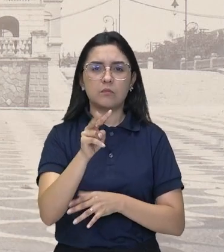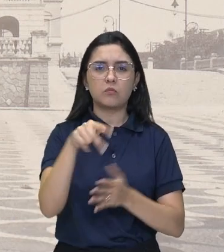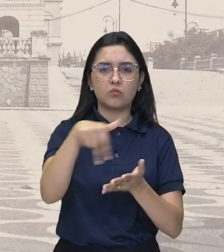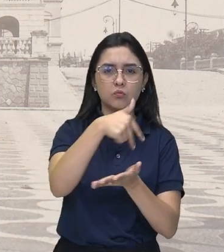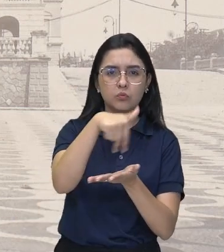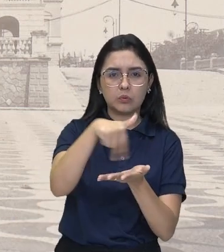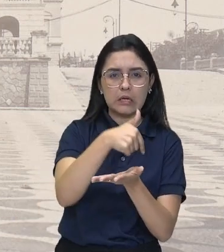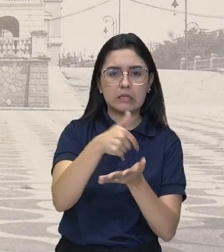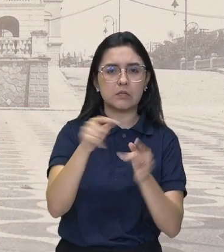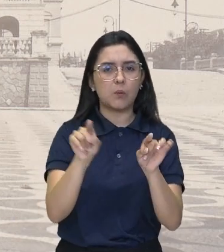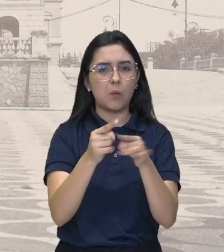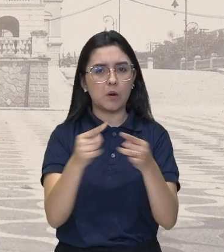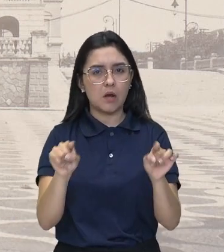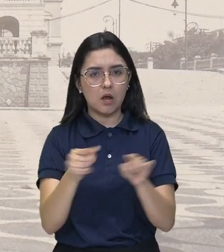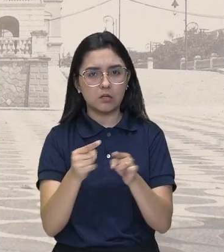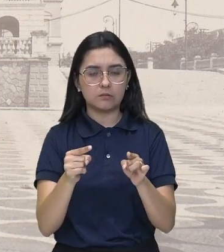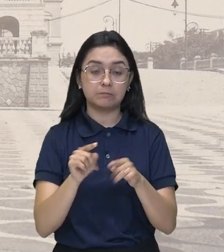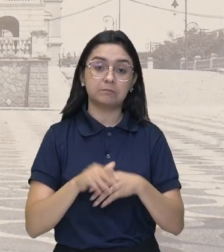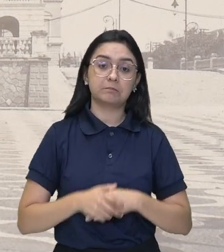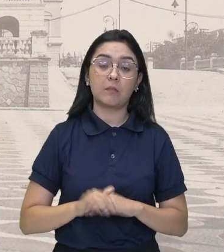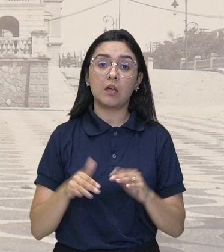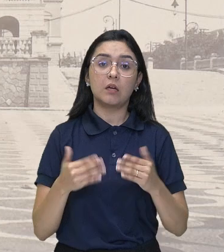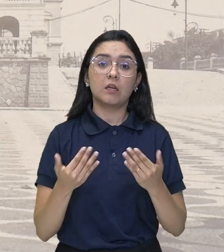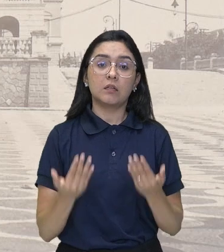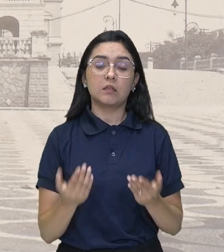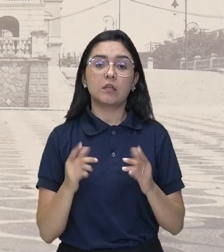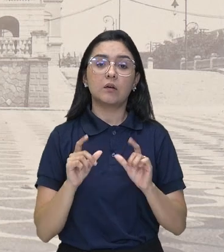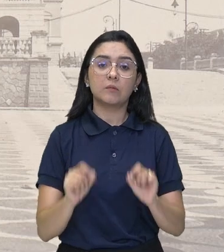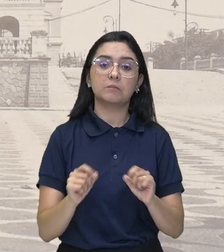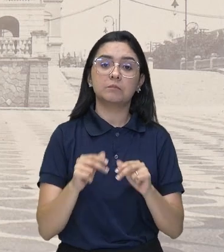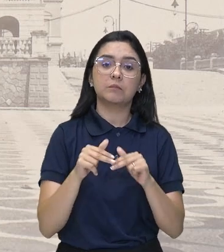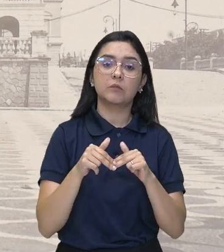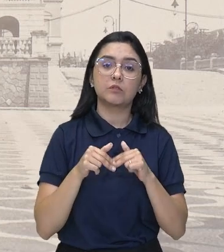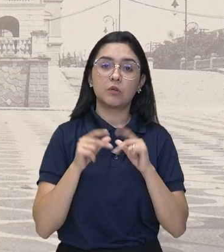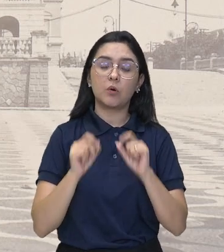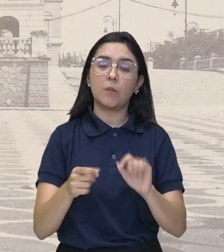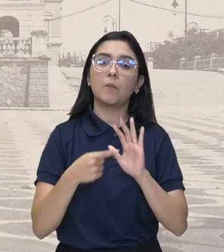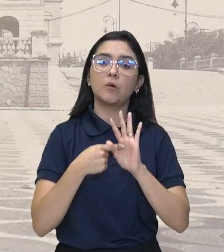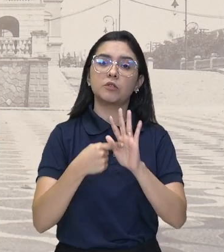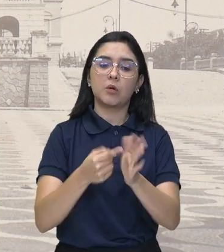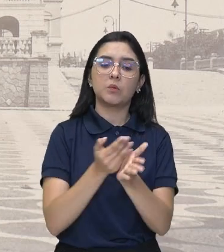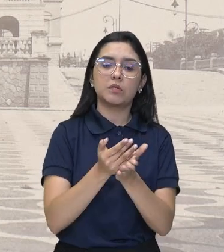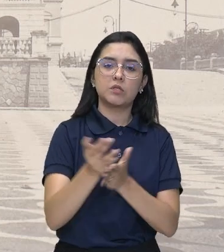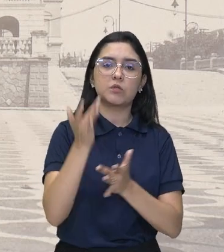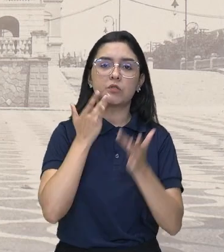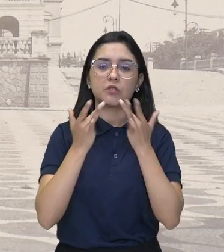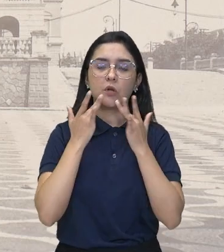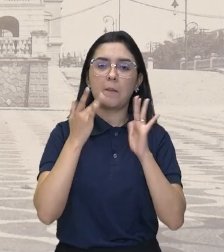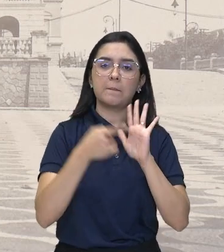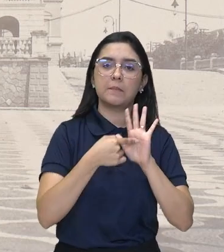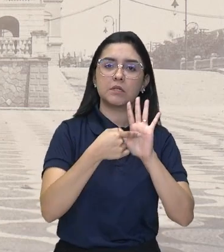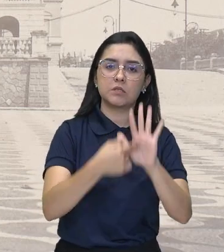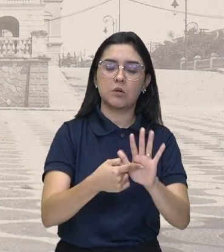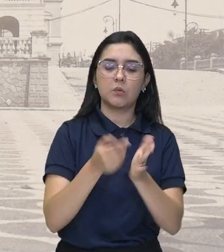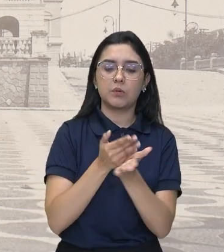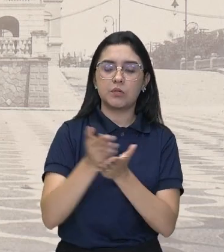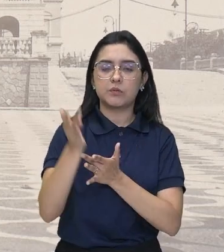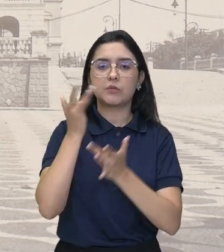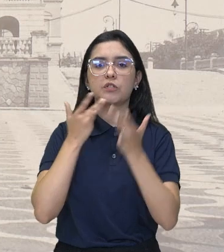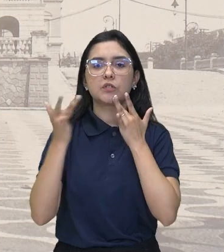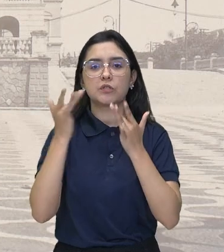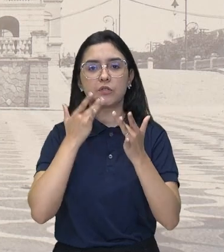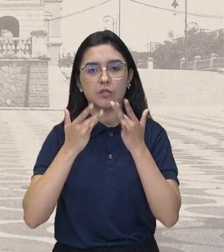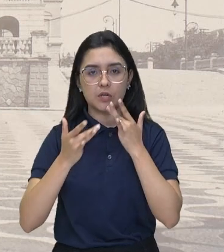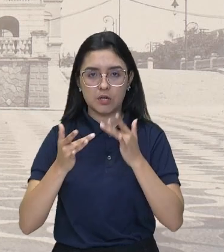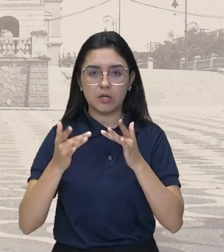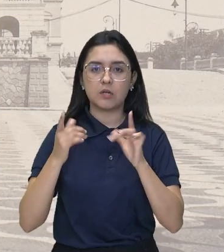uma orquestra. Então eu trouxe para vocês o início do teatro enquanto apresentação, o início do teatro